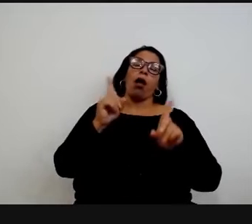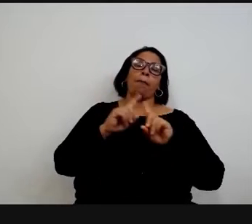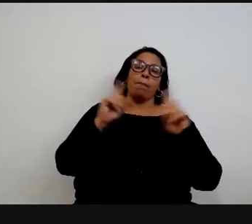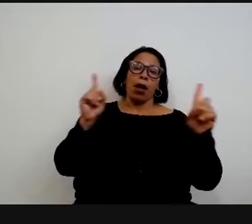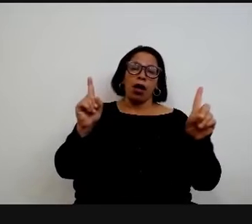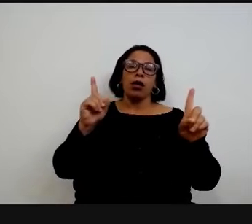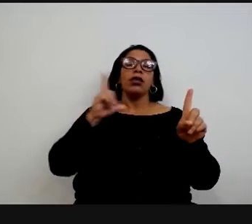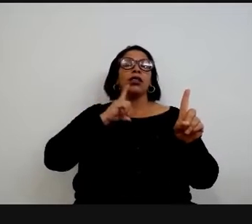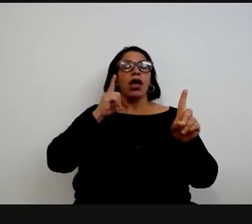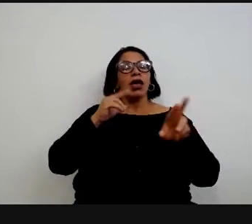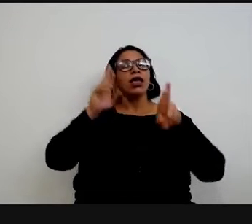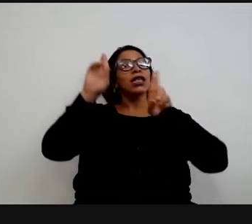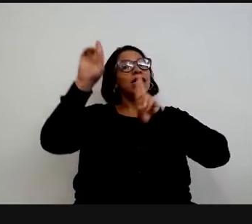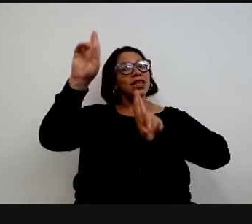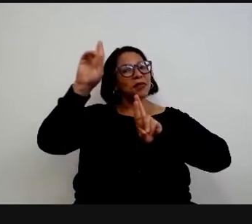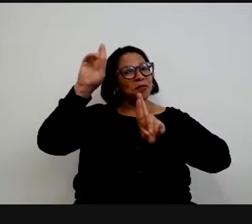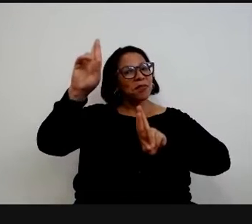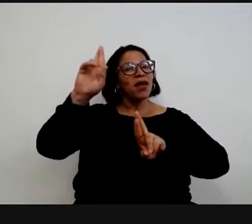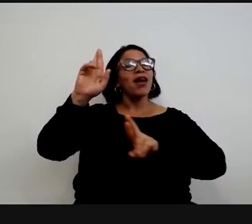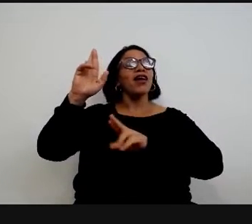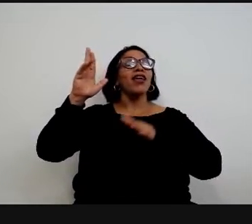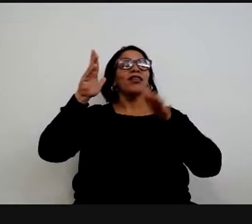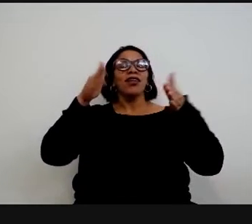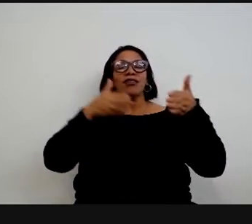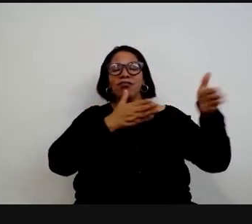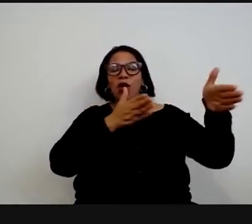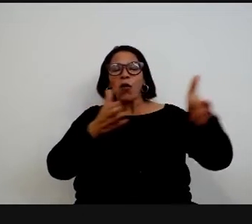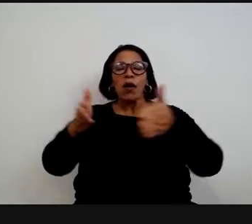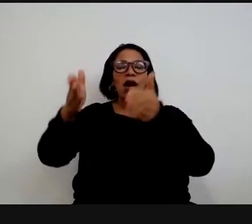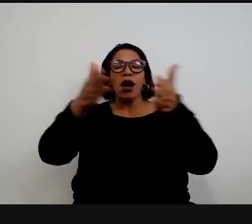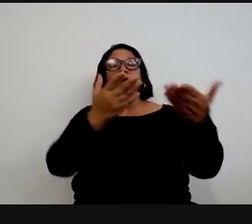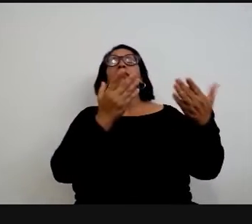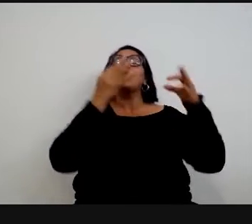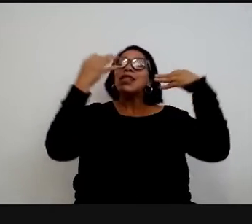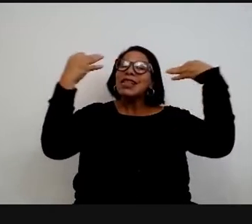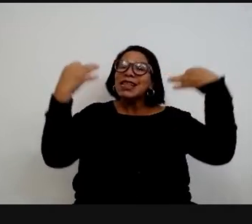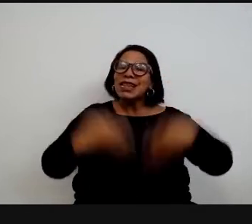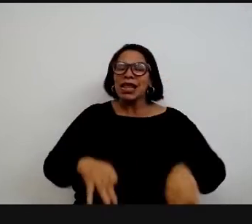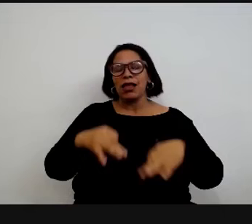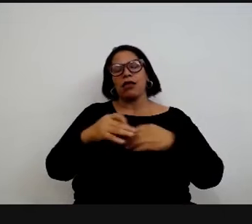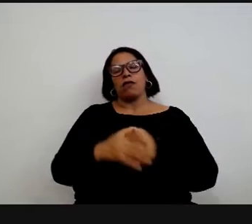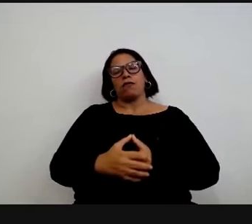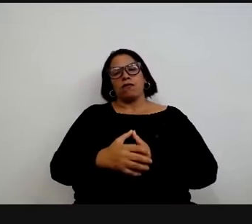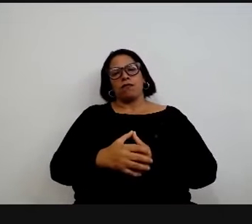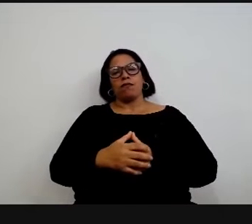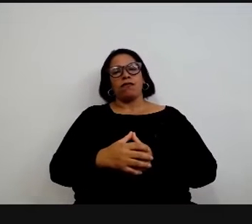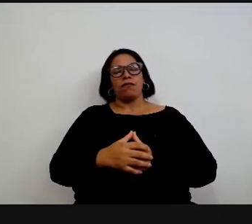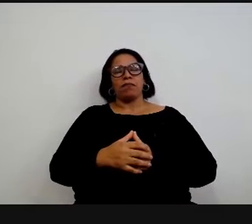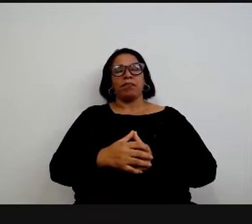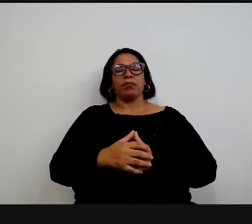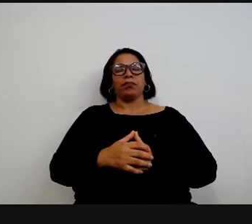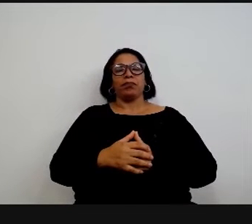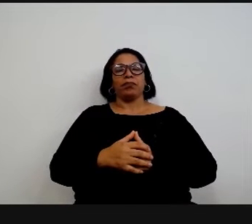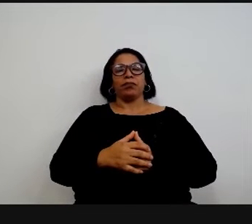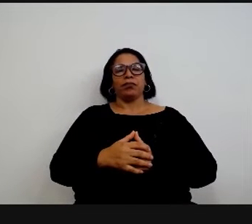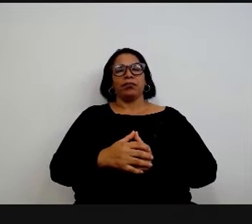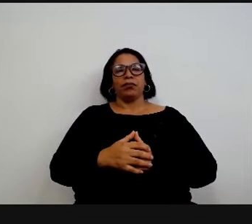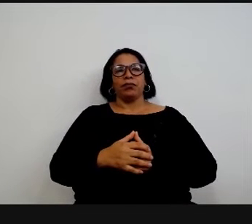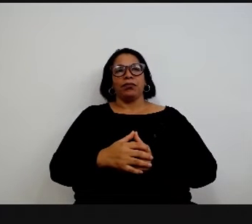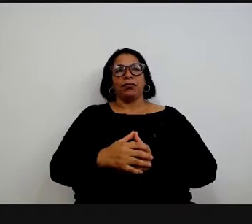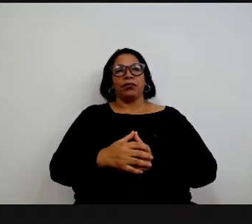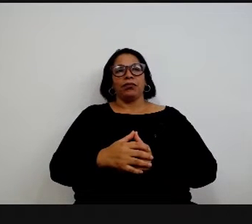mas há esperança, porque estamos caminhando e estamos caminhando na trilha certa, né? Então,